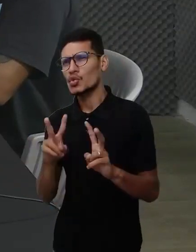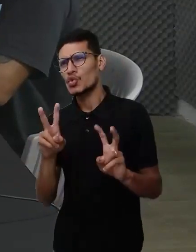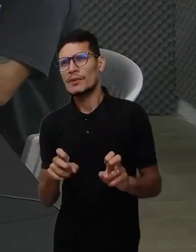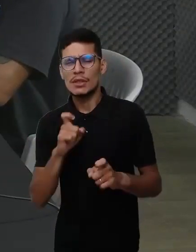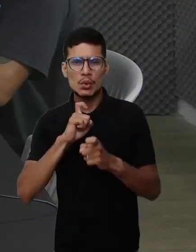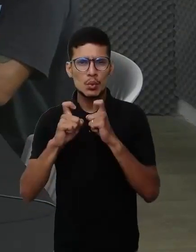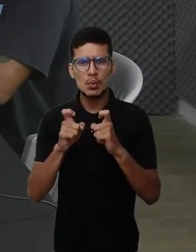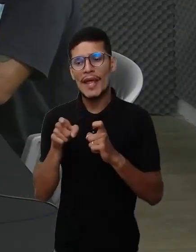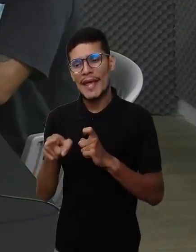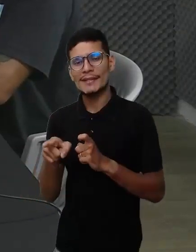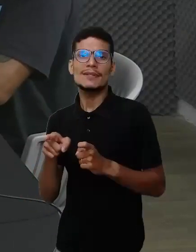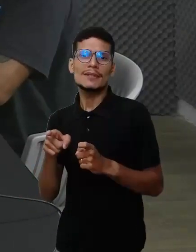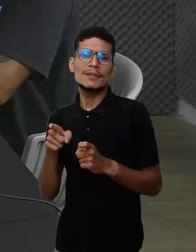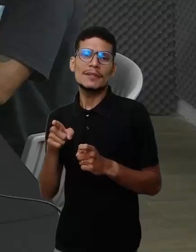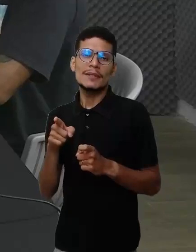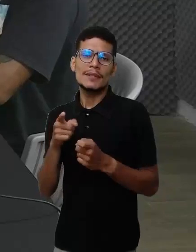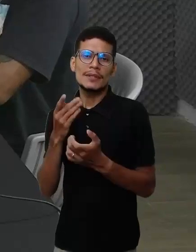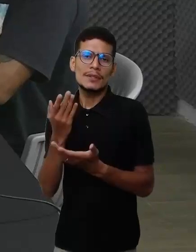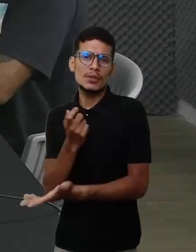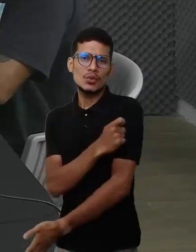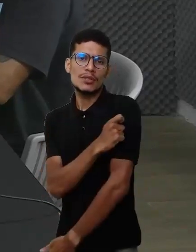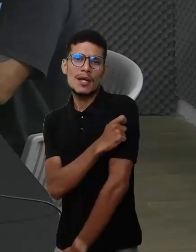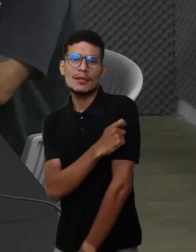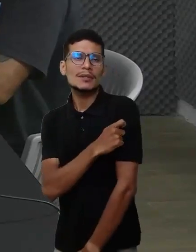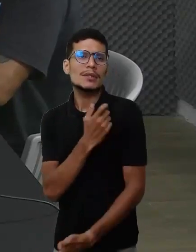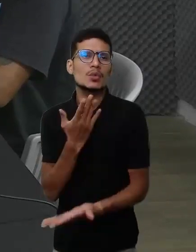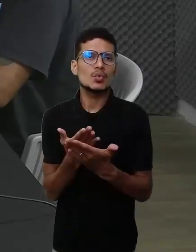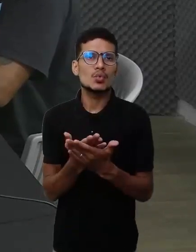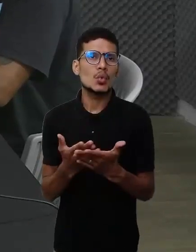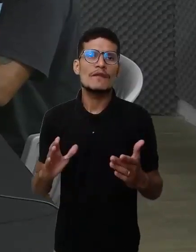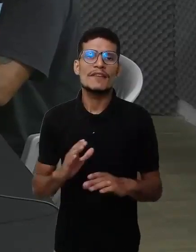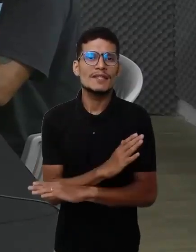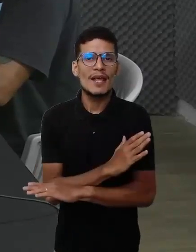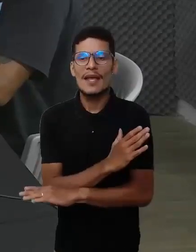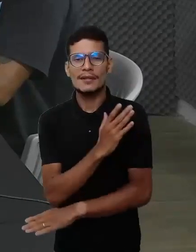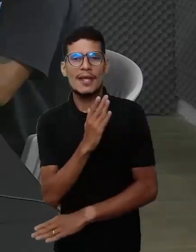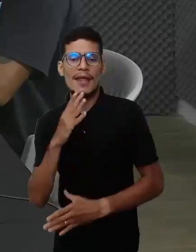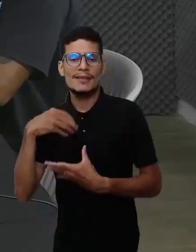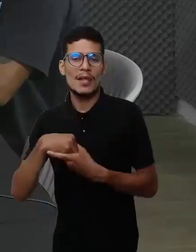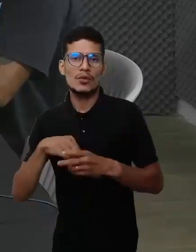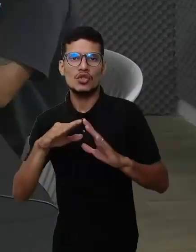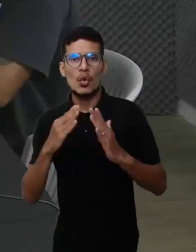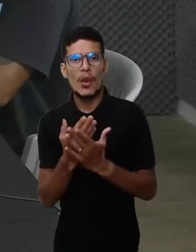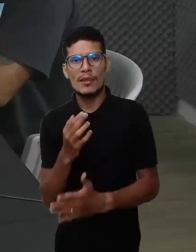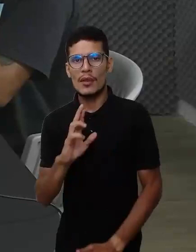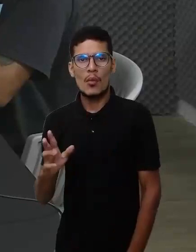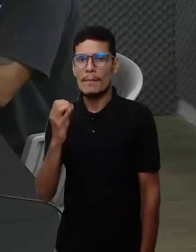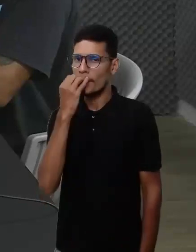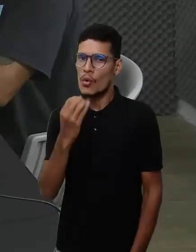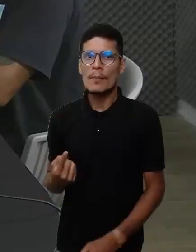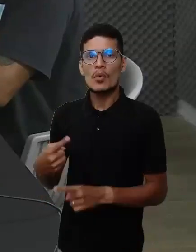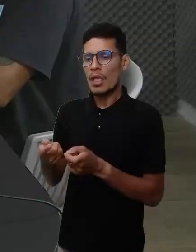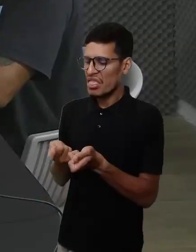esse estudante é o que leva a não violência, é o estudou o que traz, não suficiente. estudou o suficiente, que essa escola ela não é boa porque não